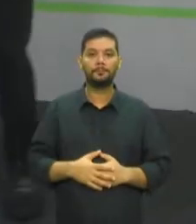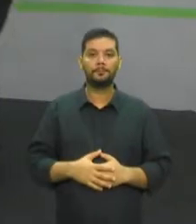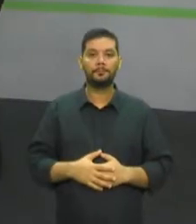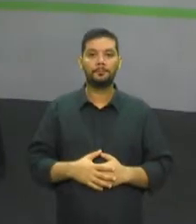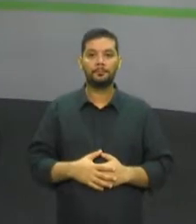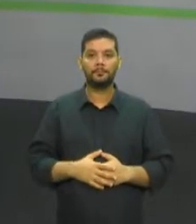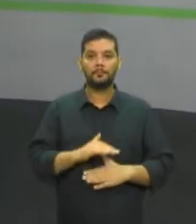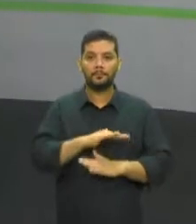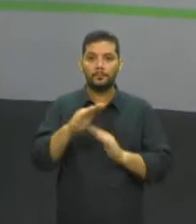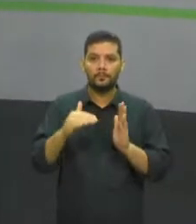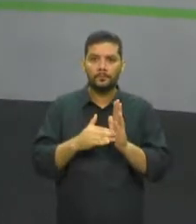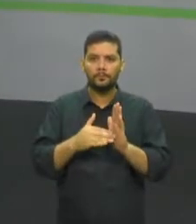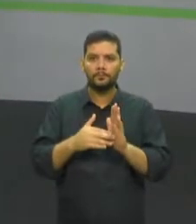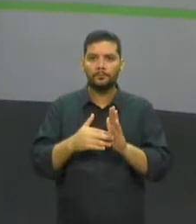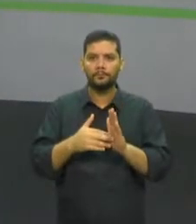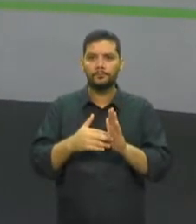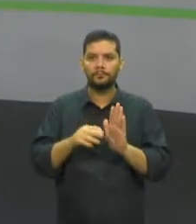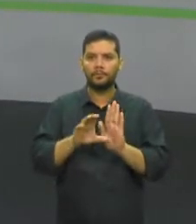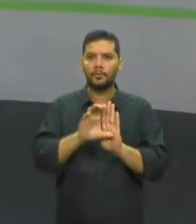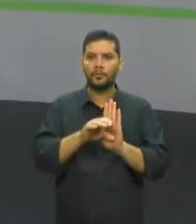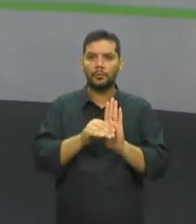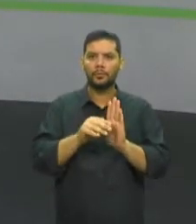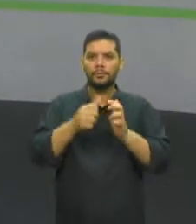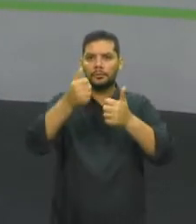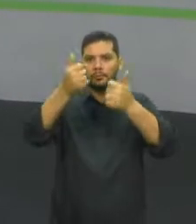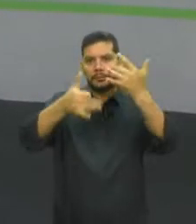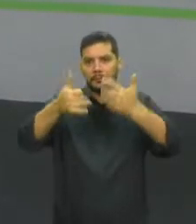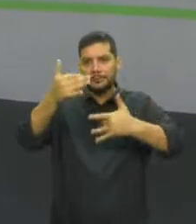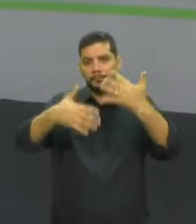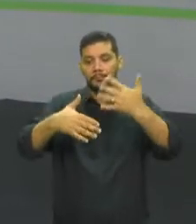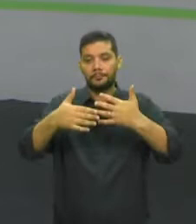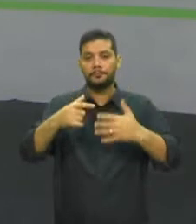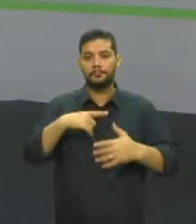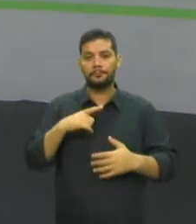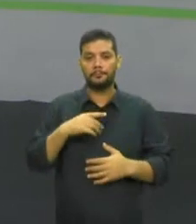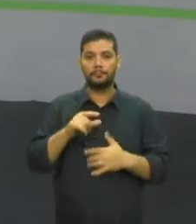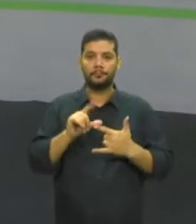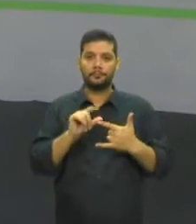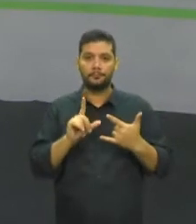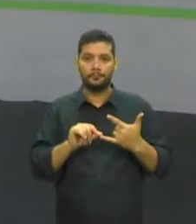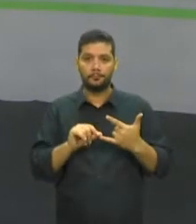o conteúdo produzido pela TV Assembleia está disponível no nosso canal no YouTube,